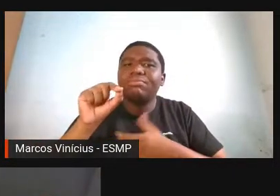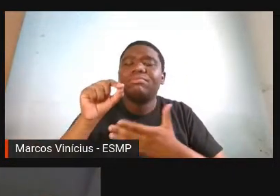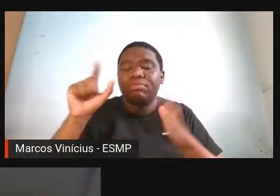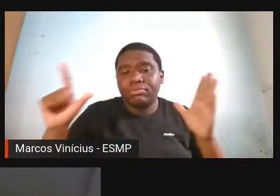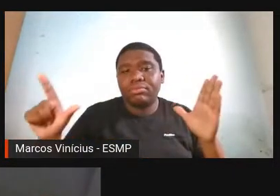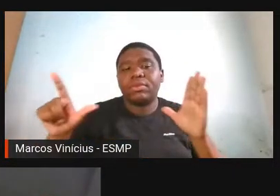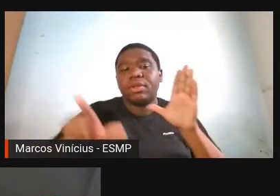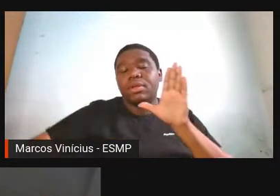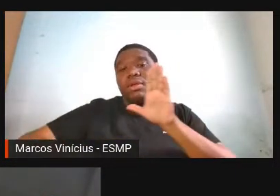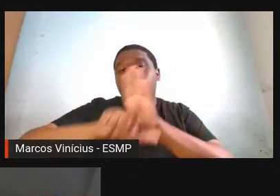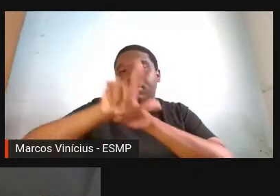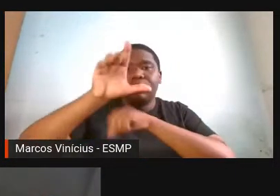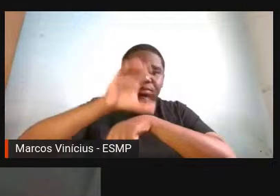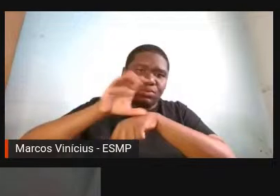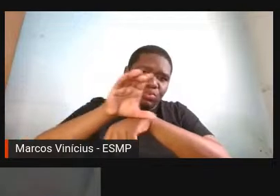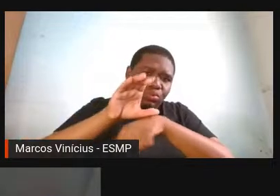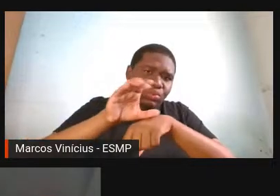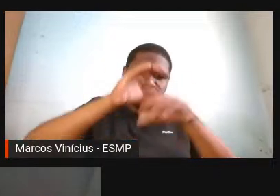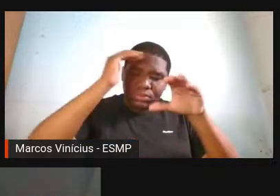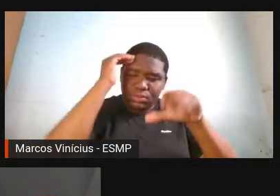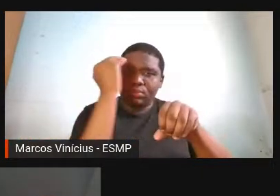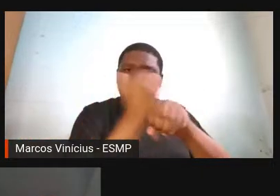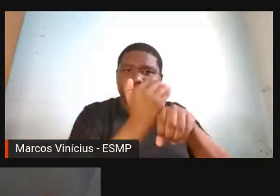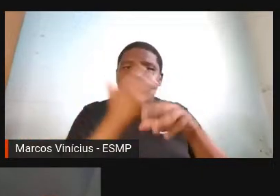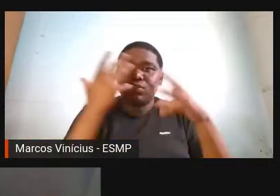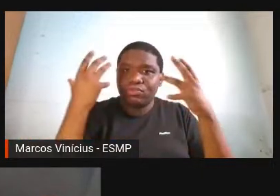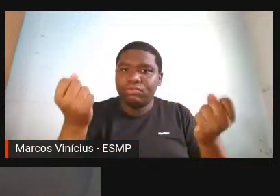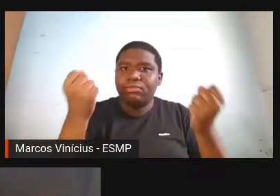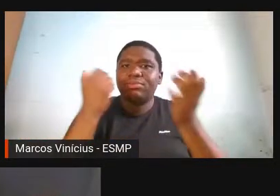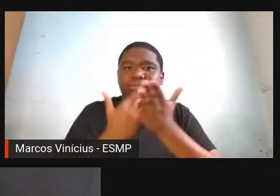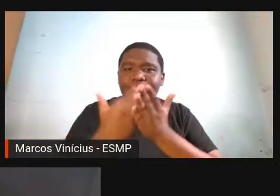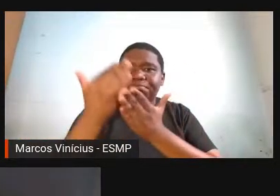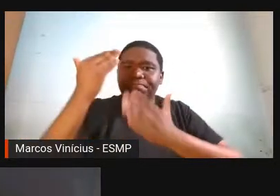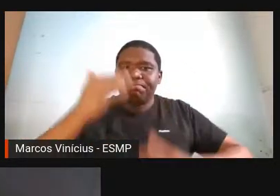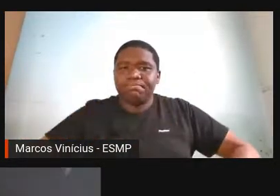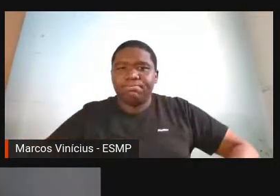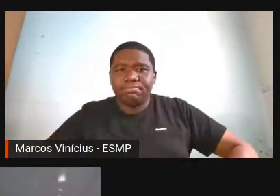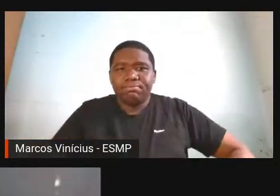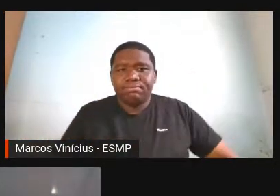Então, um grande abraço e vamos ao evento.